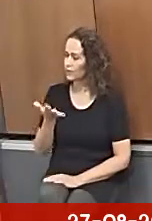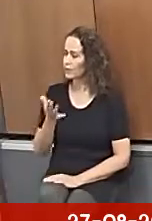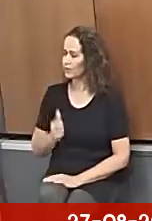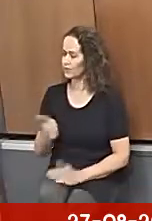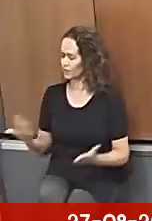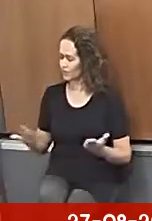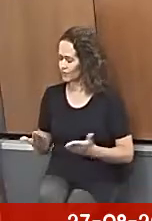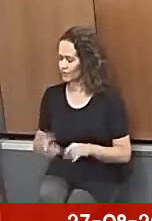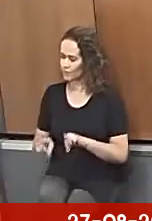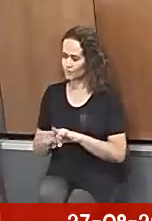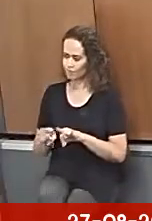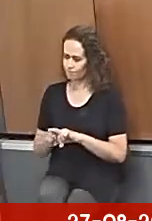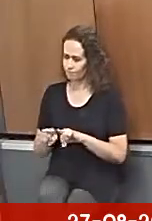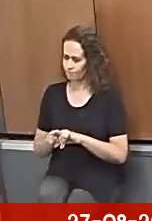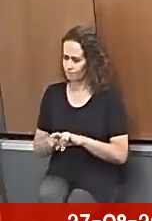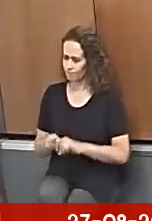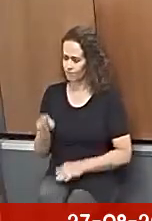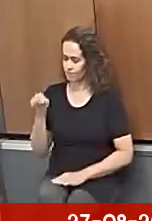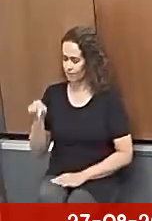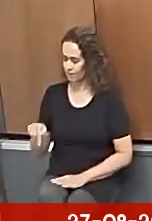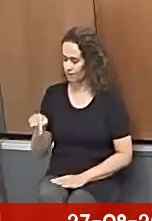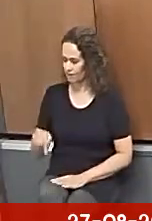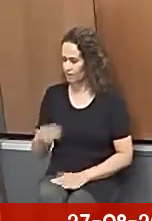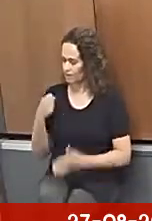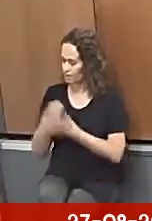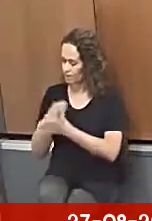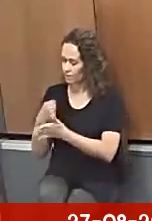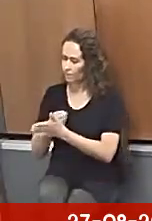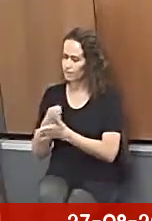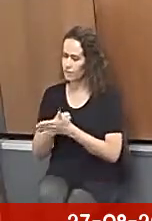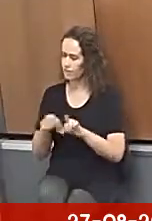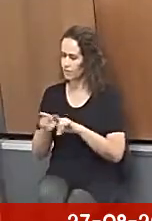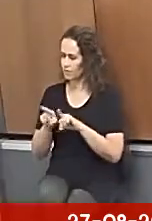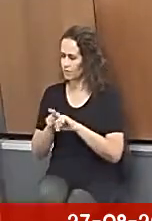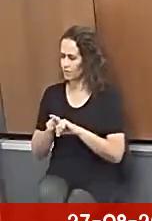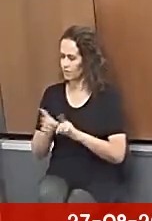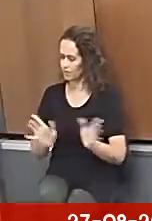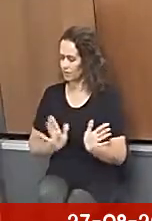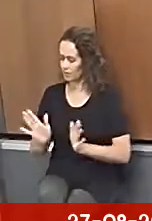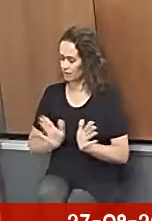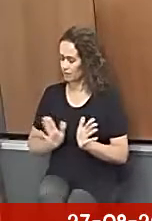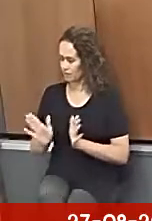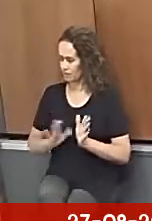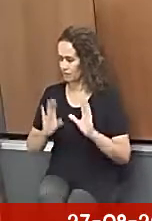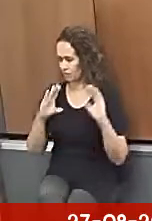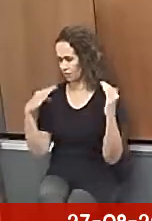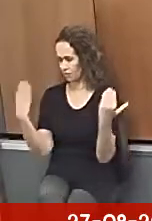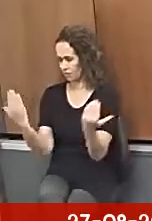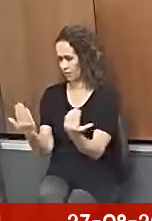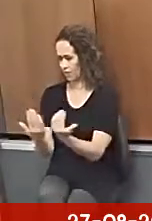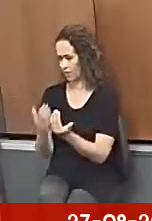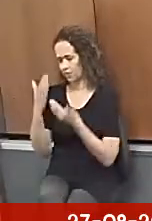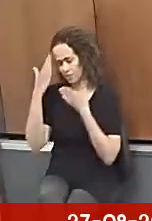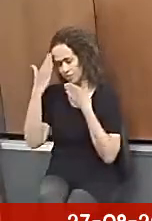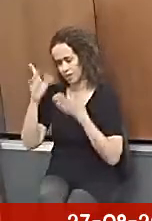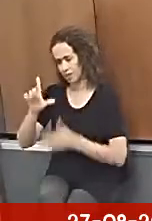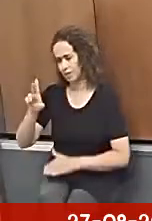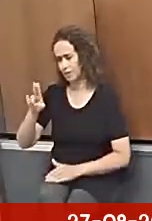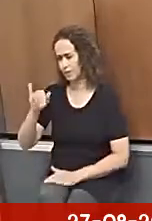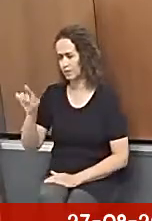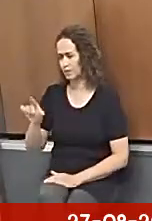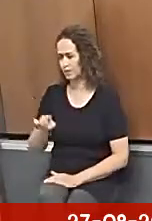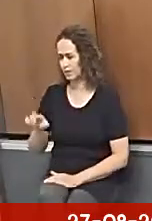se faz presente aqui para lutar também pela acessibilidade no estádio do mineirão muito obrigado e luiz renato sua